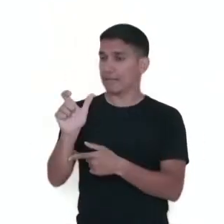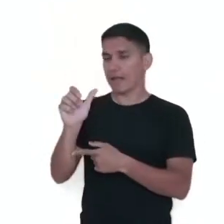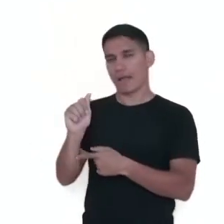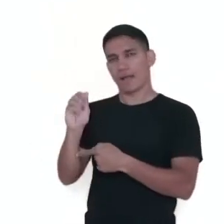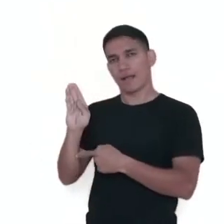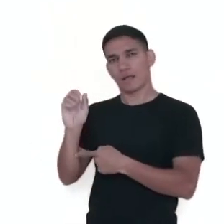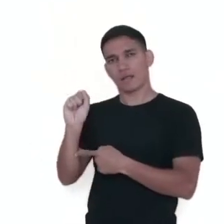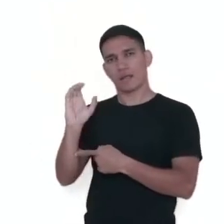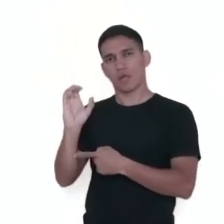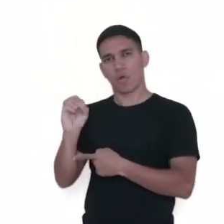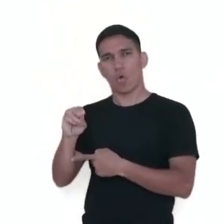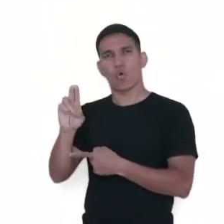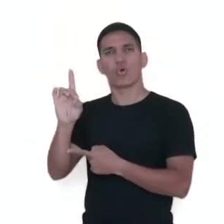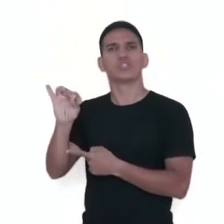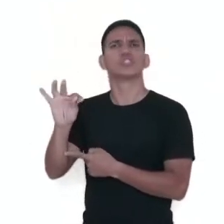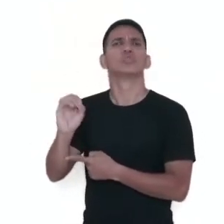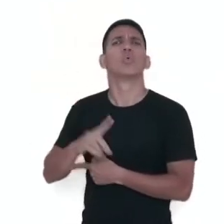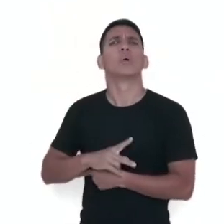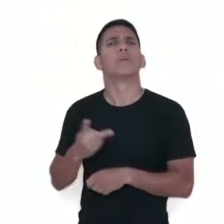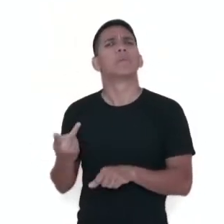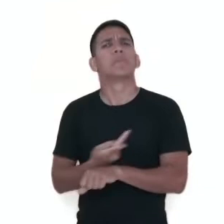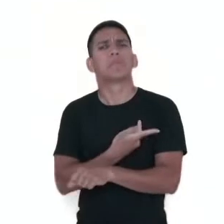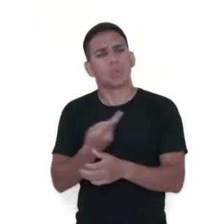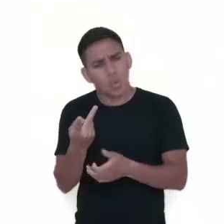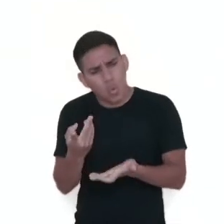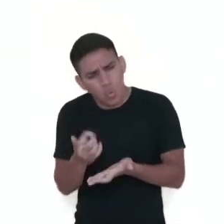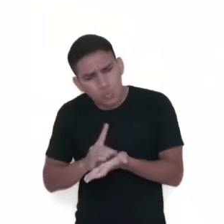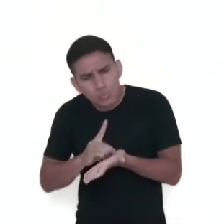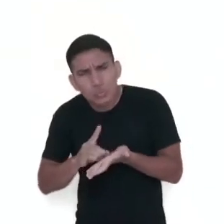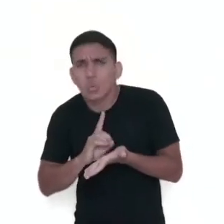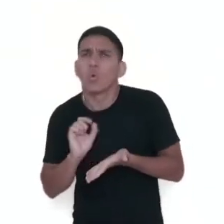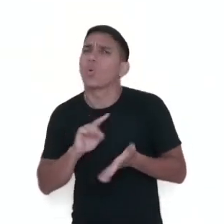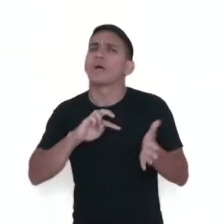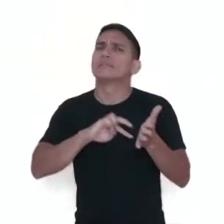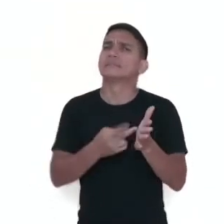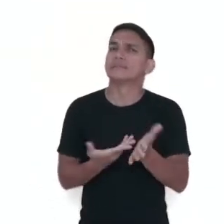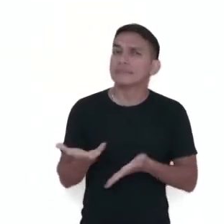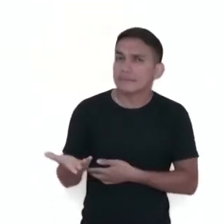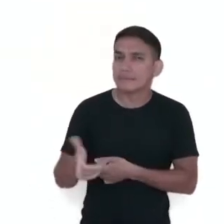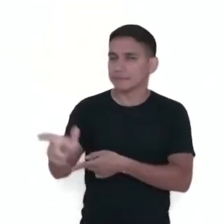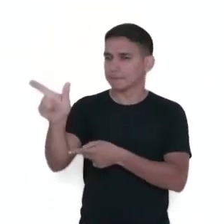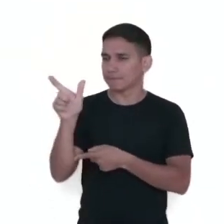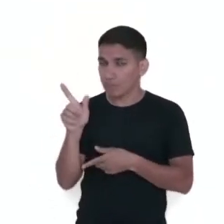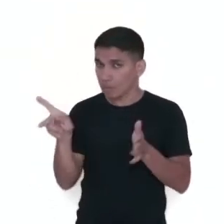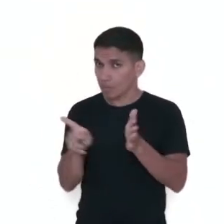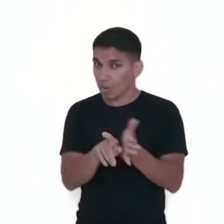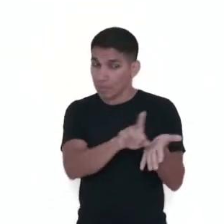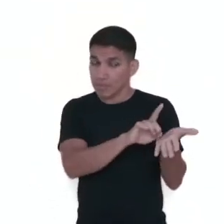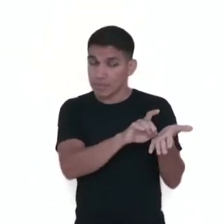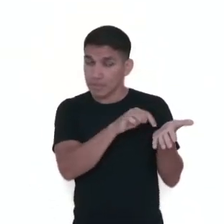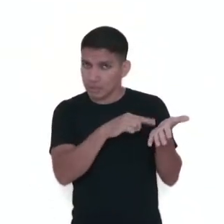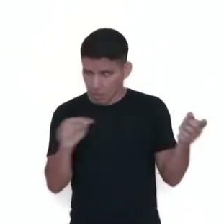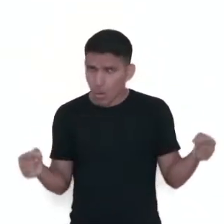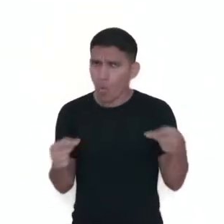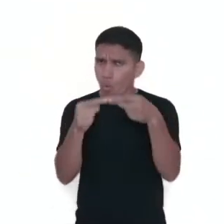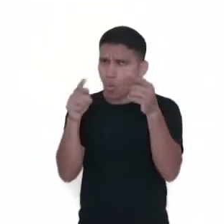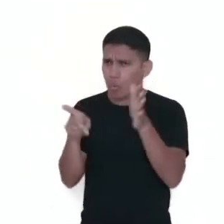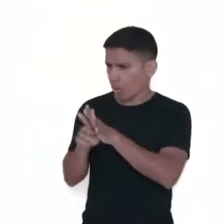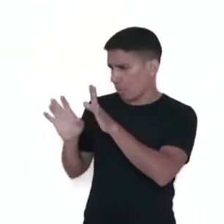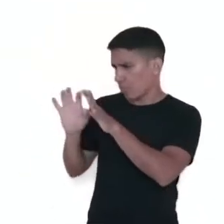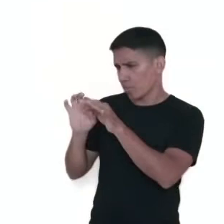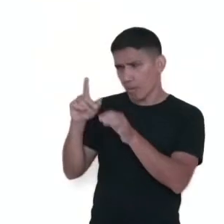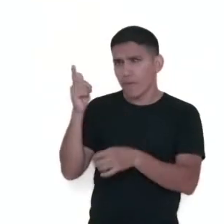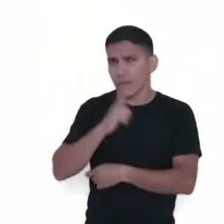leitura. Procure o significado dessa palavra no dicionário. O significado da palavra no dicionário correspondeu ao sentido que